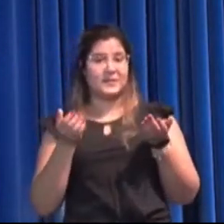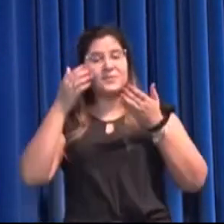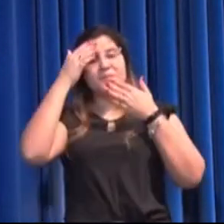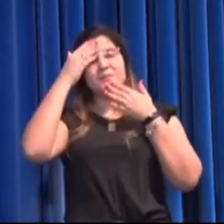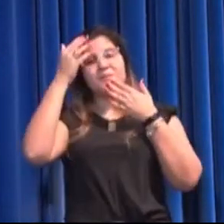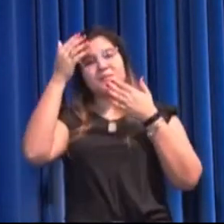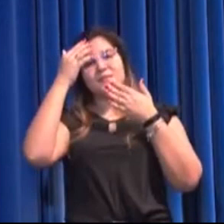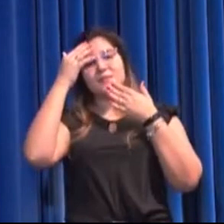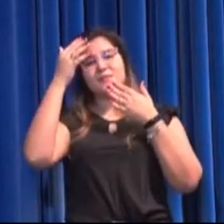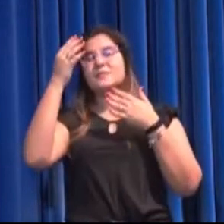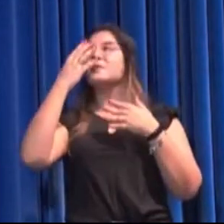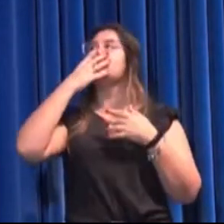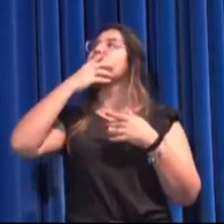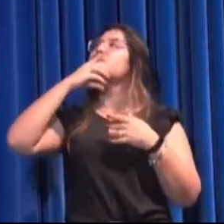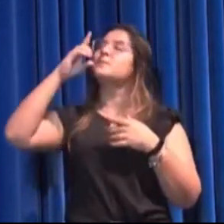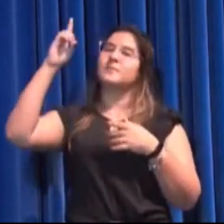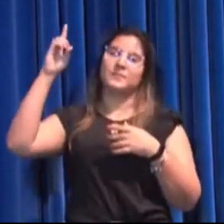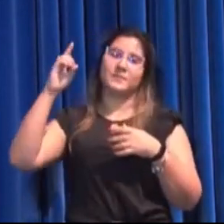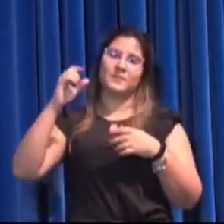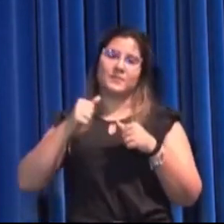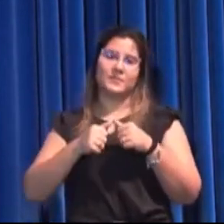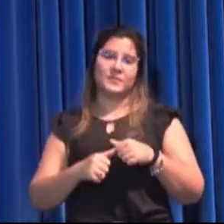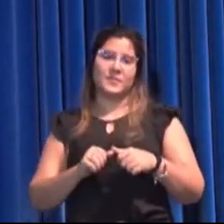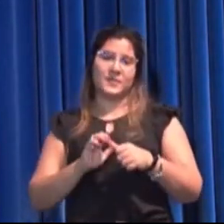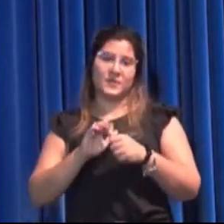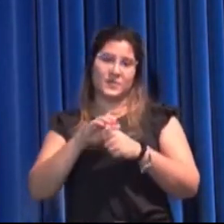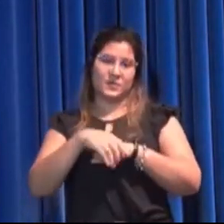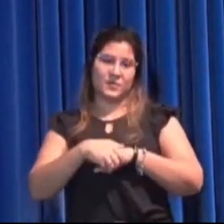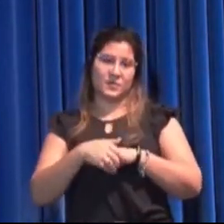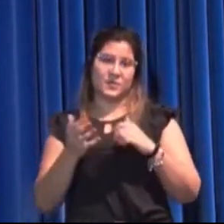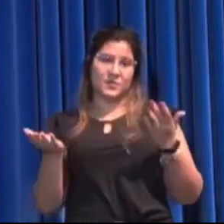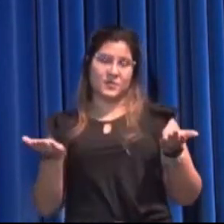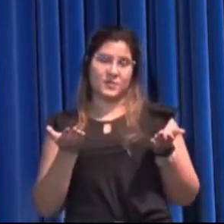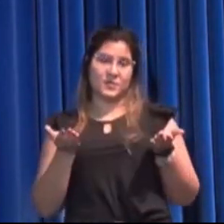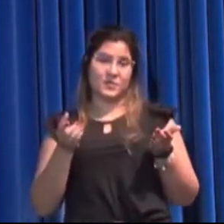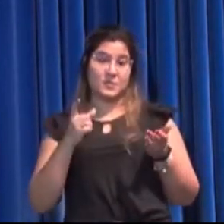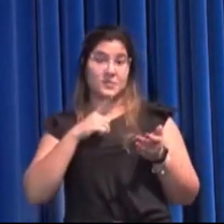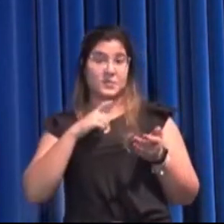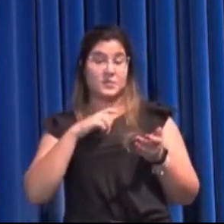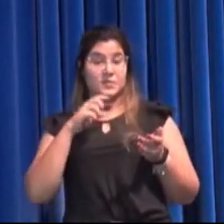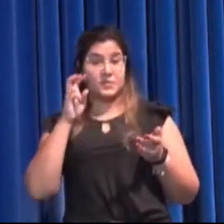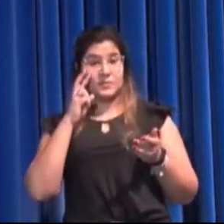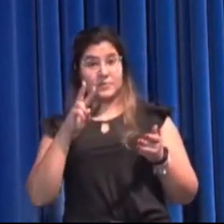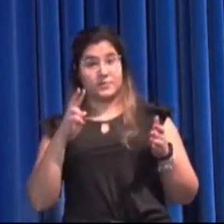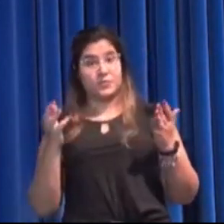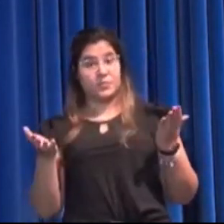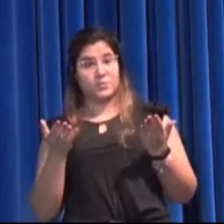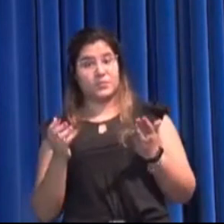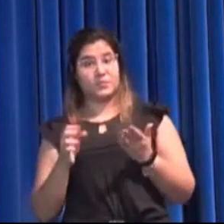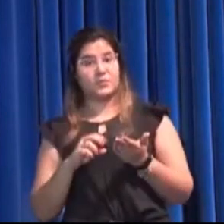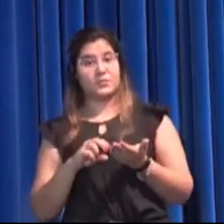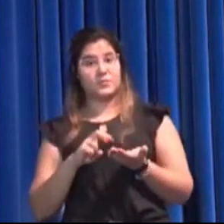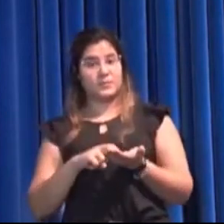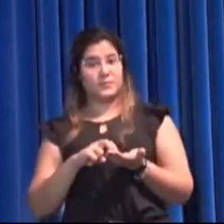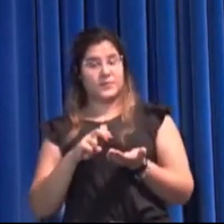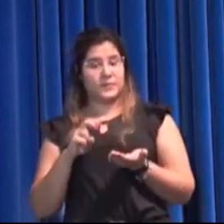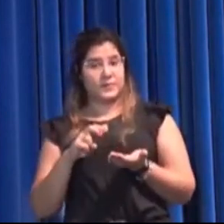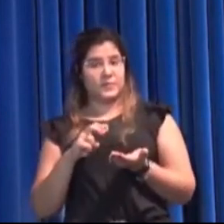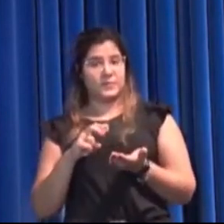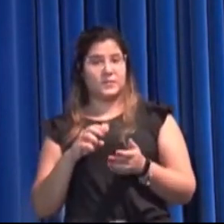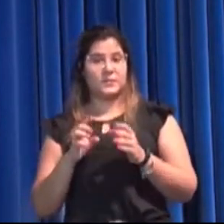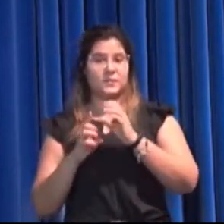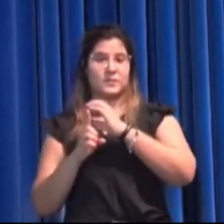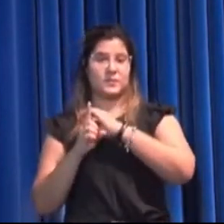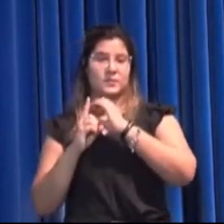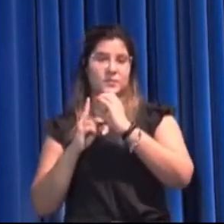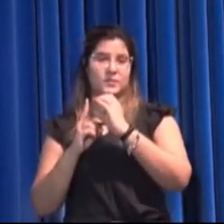agradecer ao nosso Pai essa noite de hoje. Temos ouvido aqui hoje, pela manhã, no